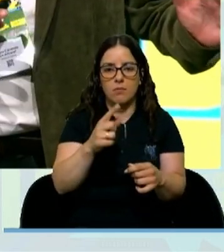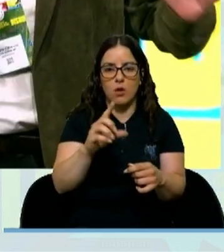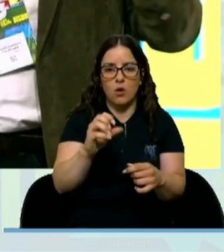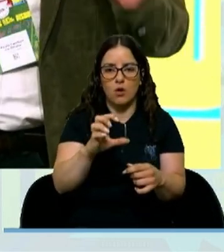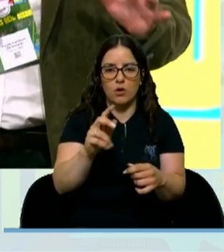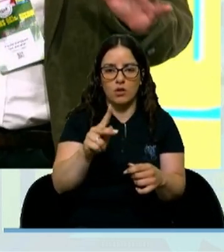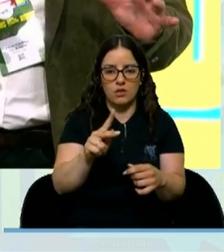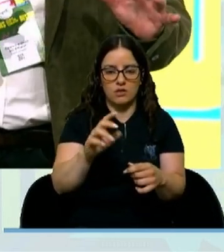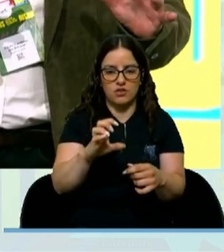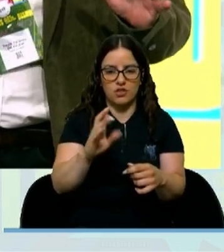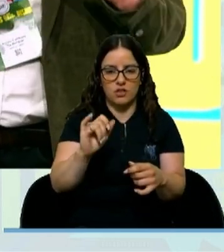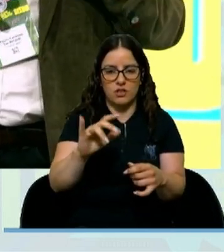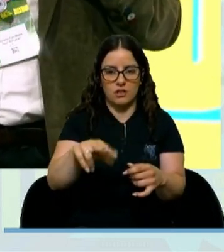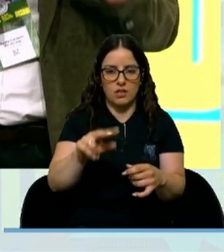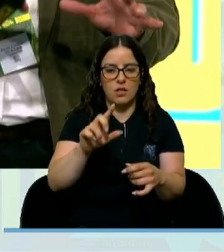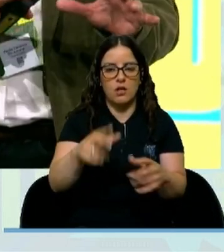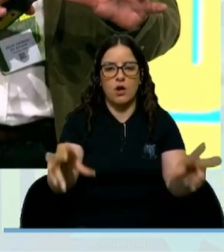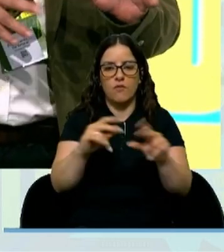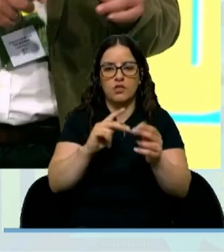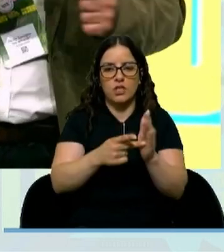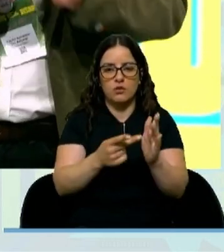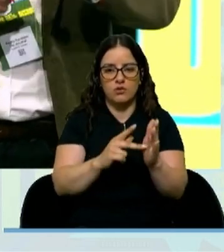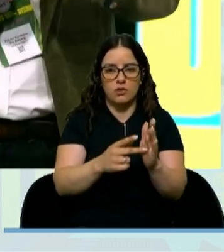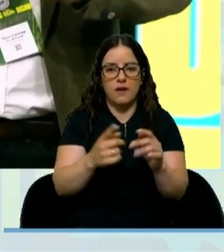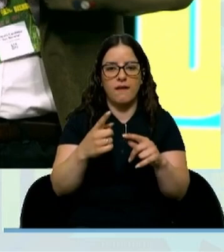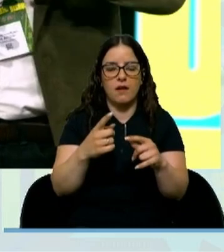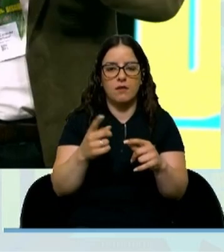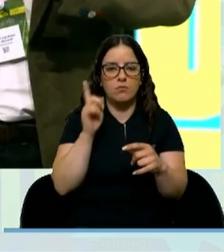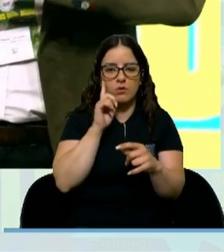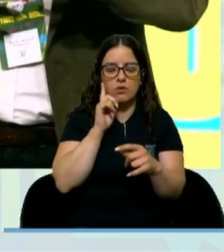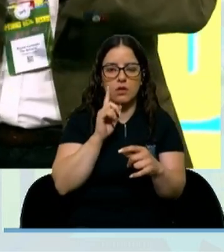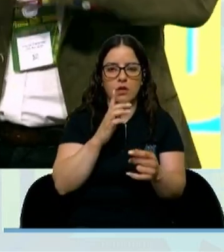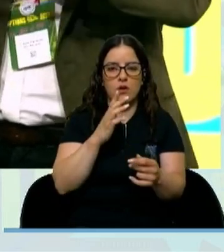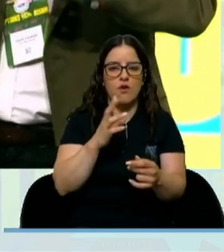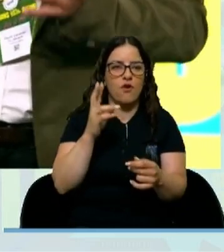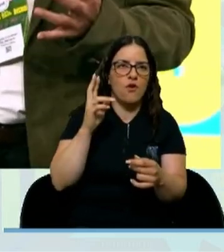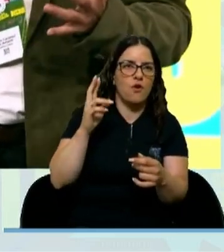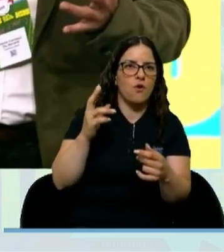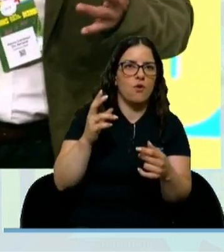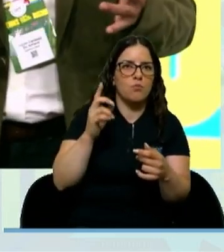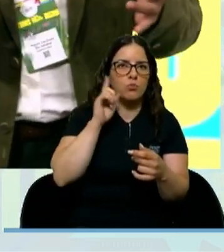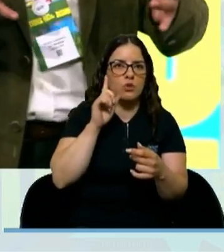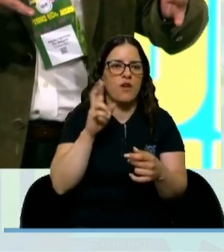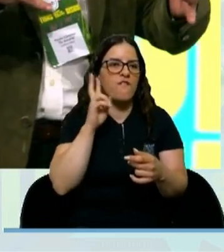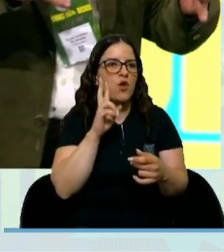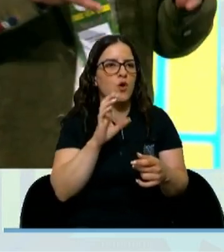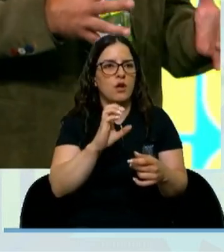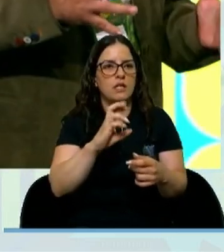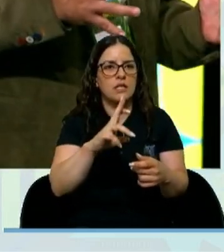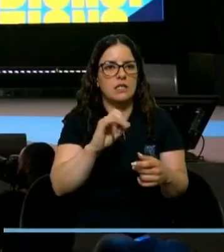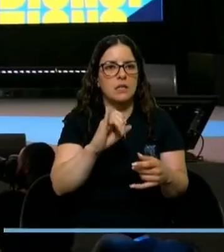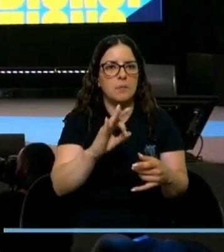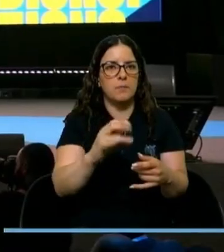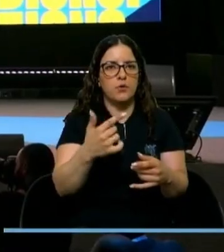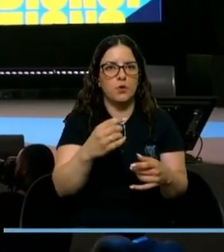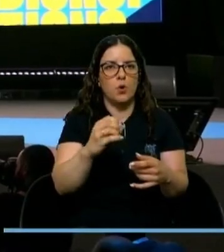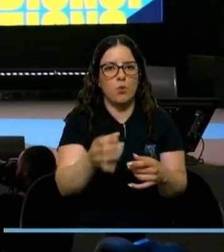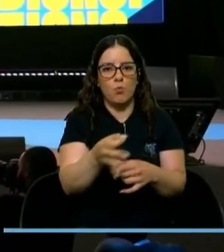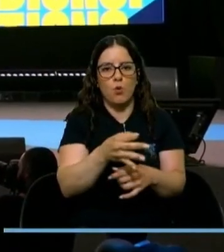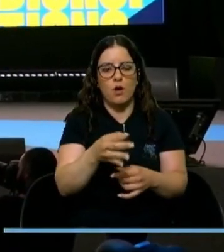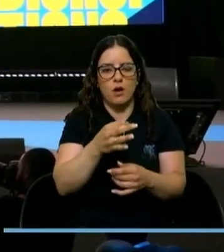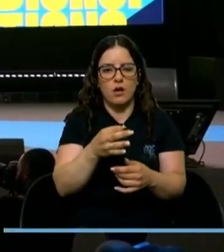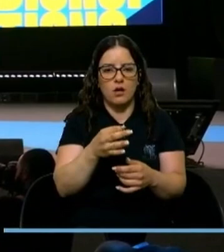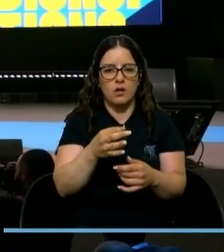tecnologias, o que nos interessa não é tanto o valor daquelas cripto e aquela coisa toda muito estranha, o que nos interessa é o que é que